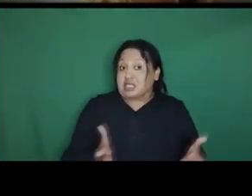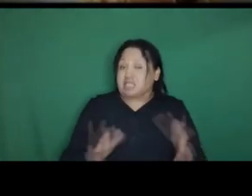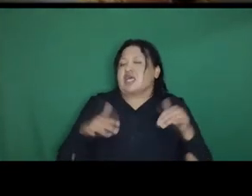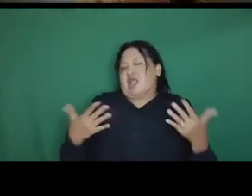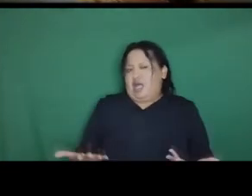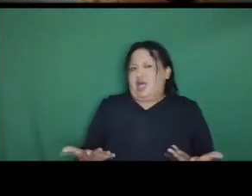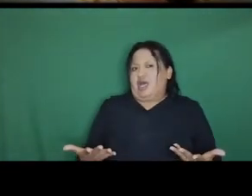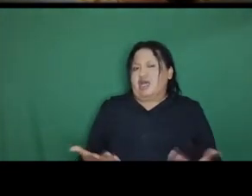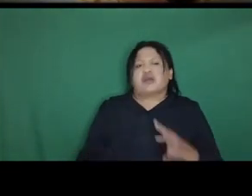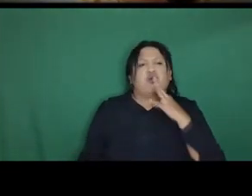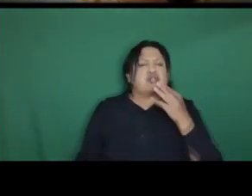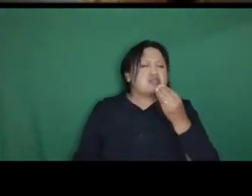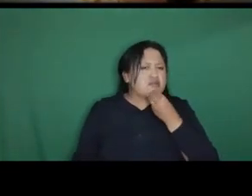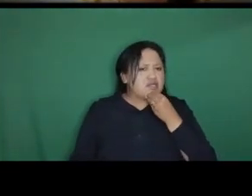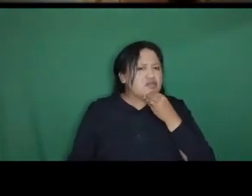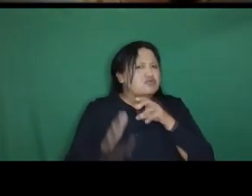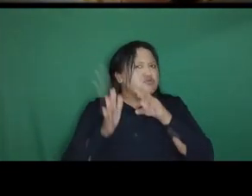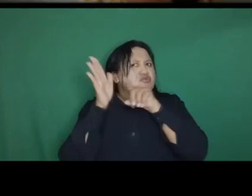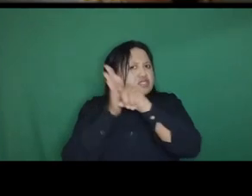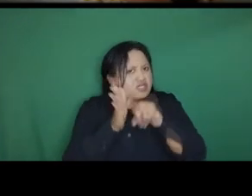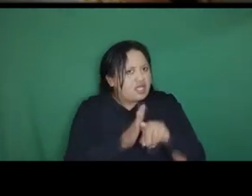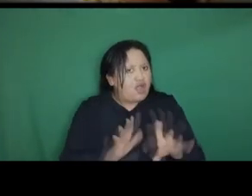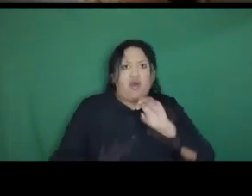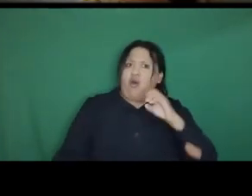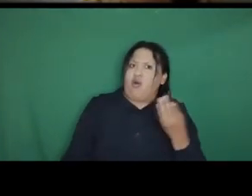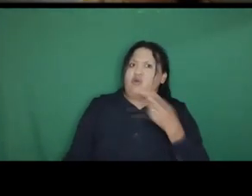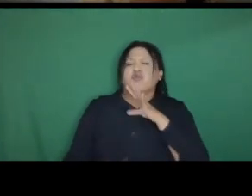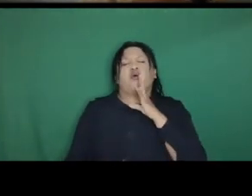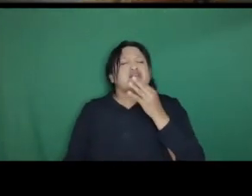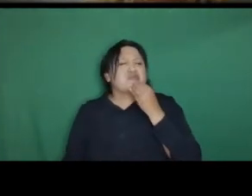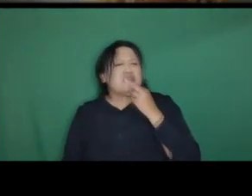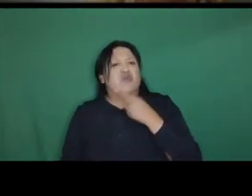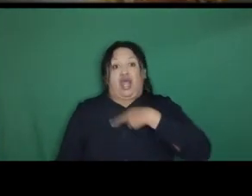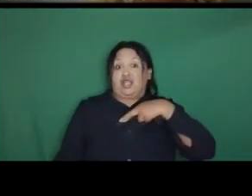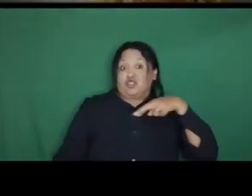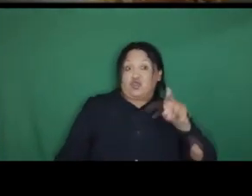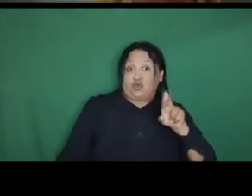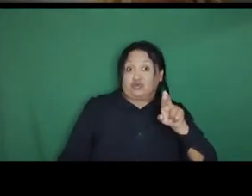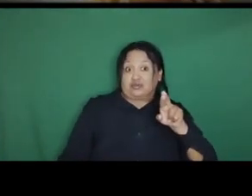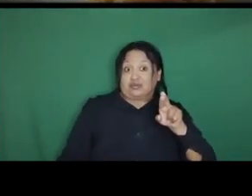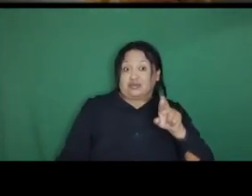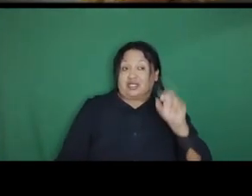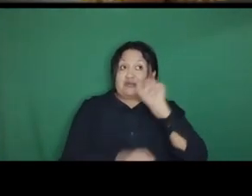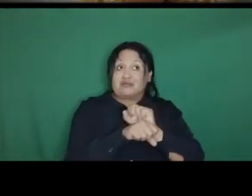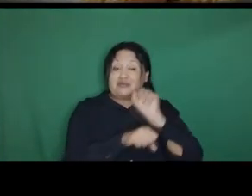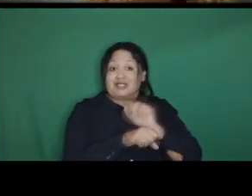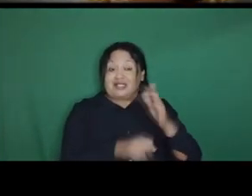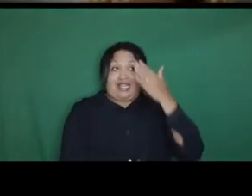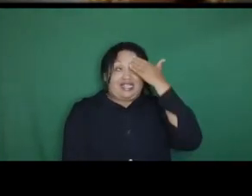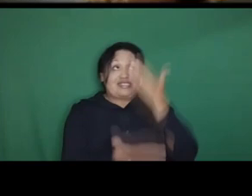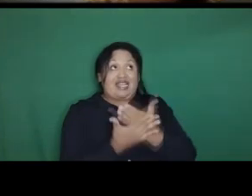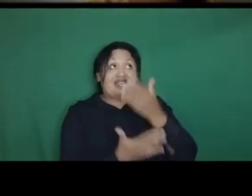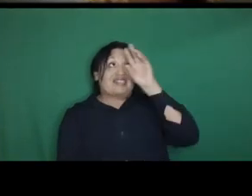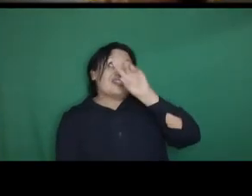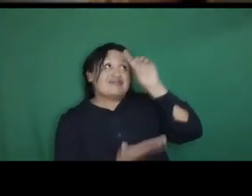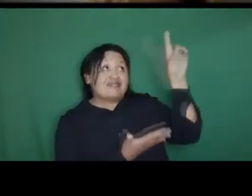ou será o conhecimento religioso fundamentado na crença em Deus ou em um livro sagrado o conhecimento religioso ele